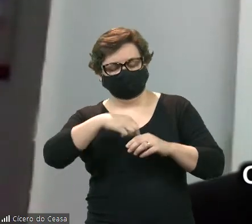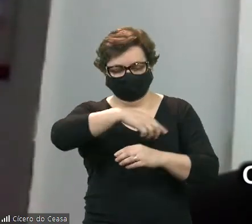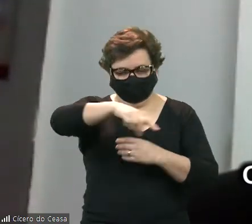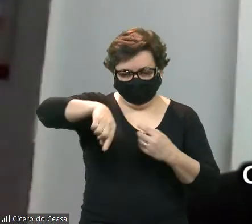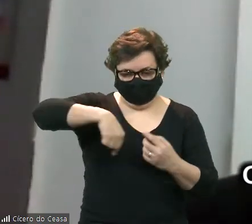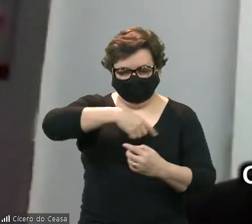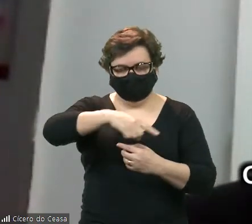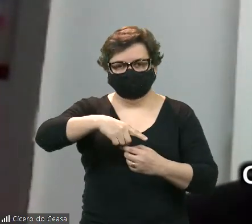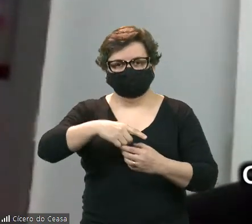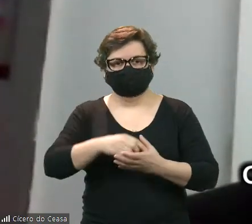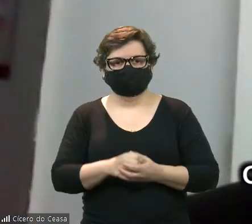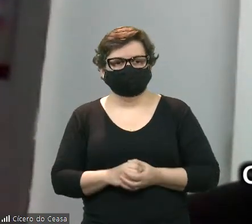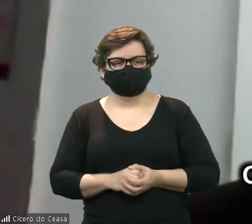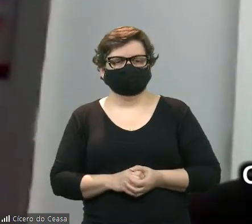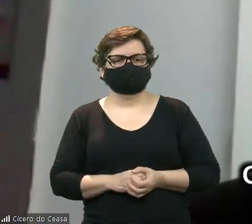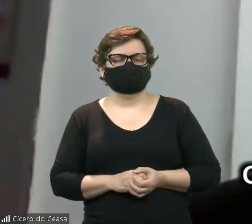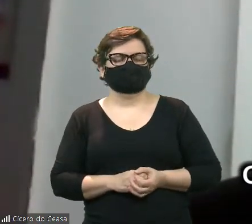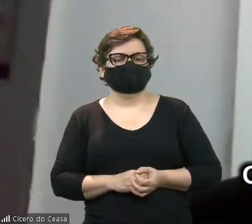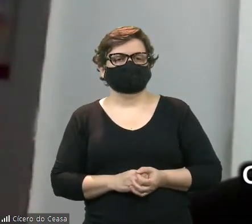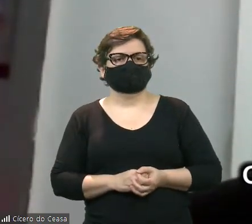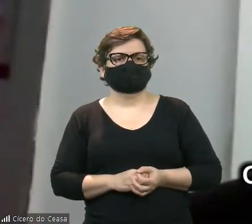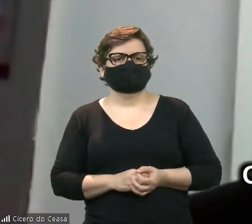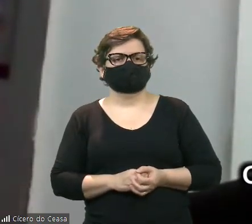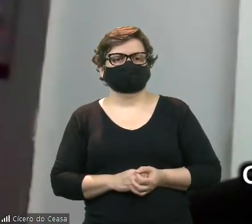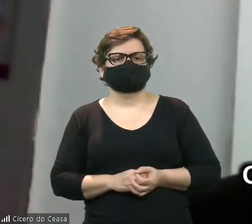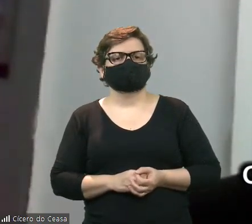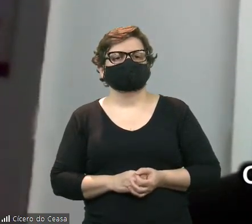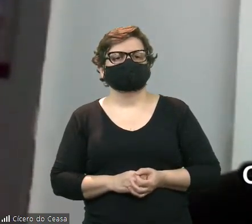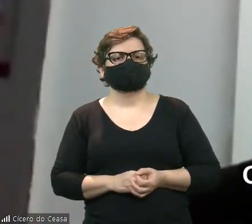e de larga escala